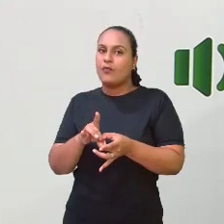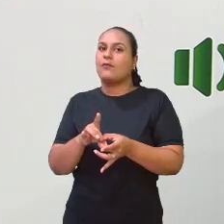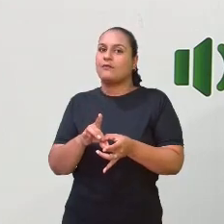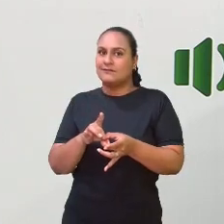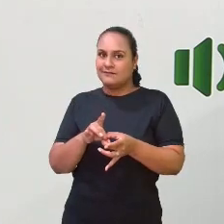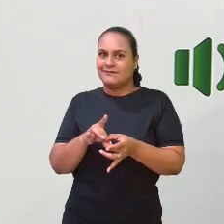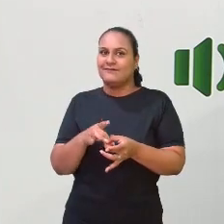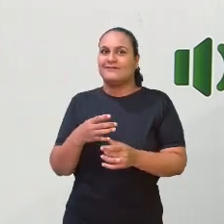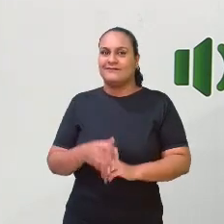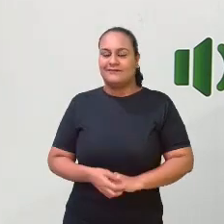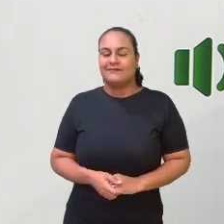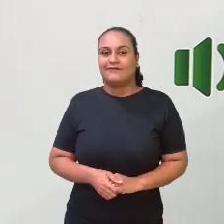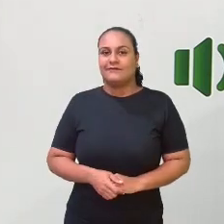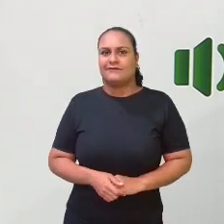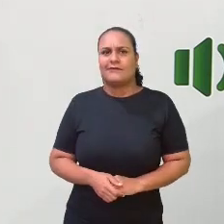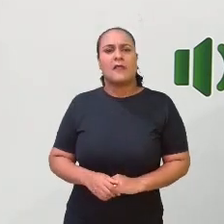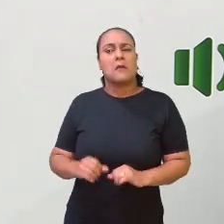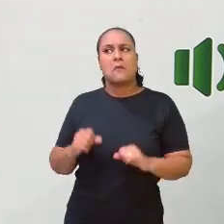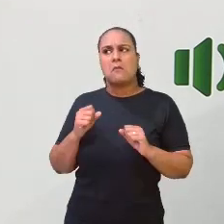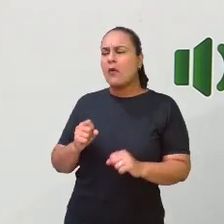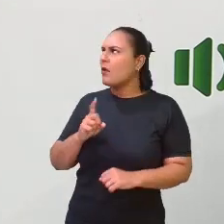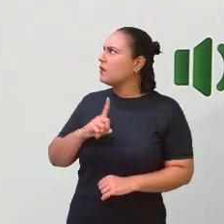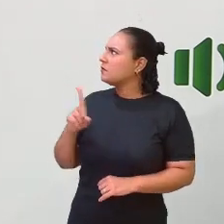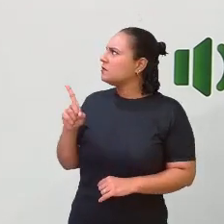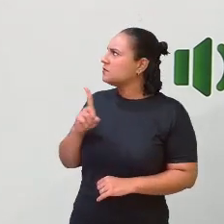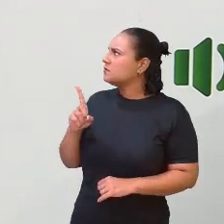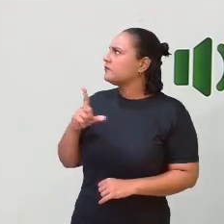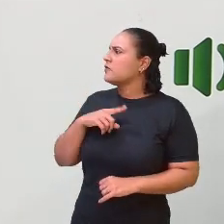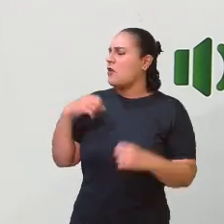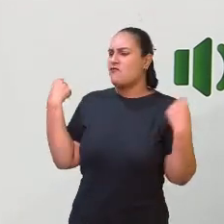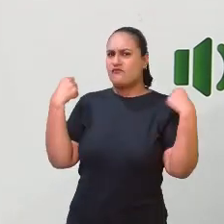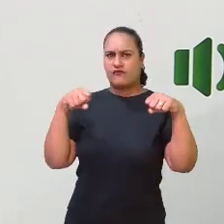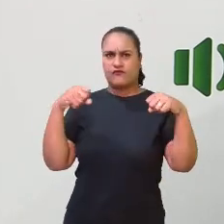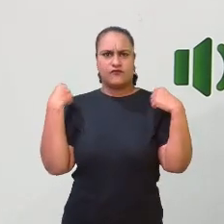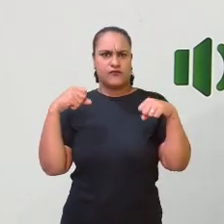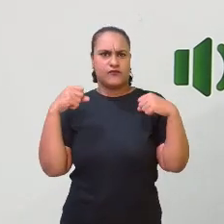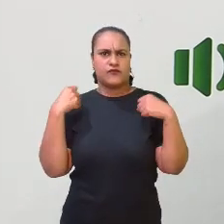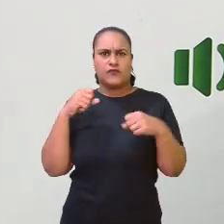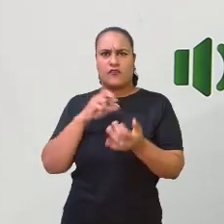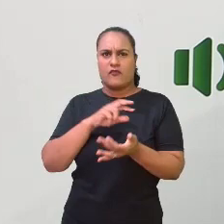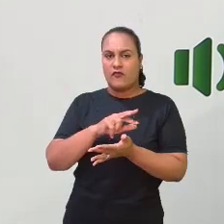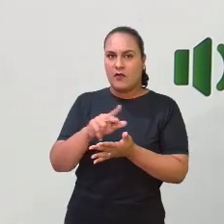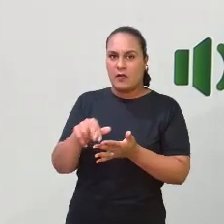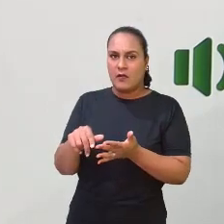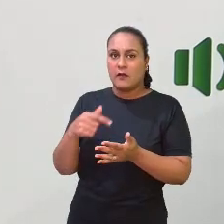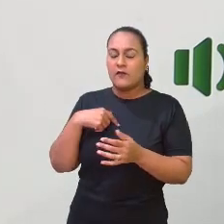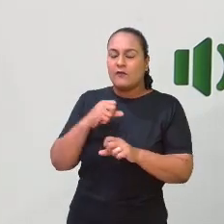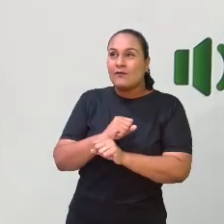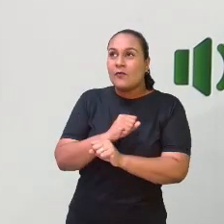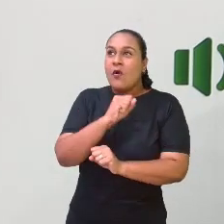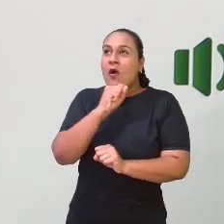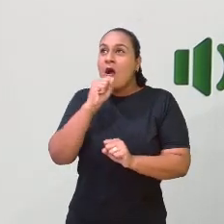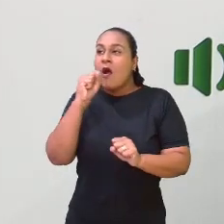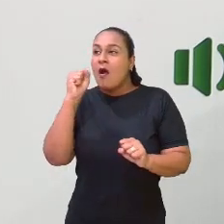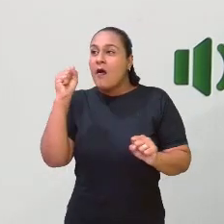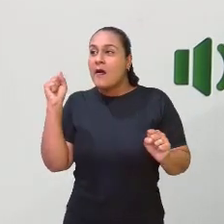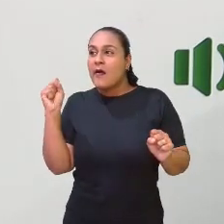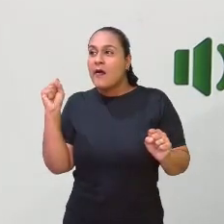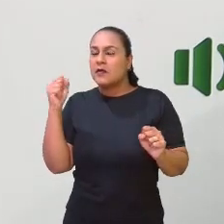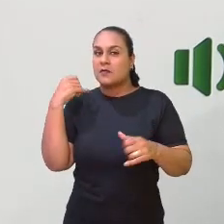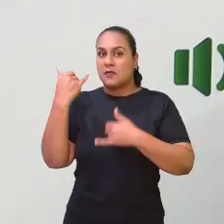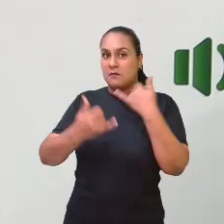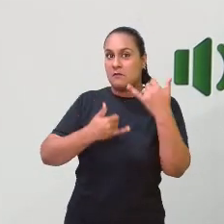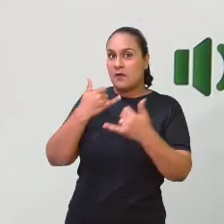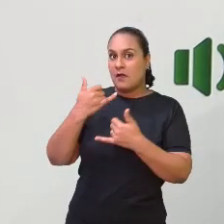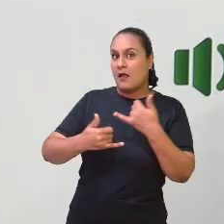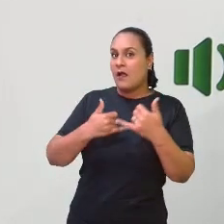em sintonia. Eu posso fazer vários exercícios, veja, eu fui do acordar até brincar